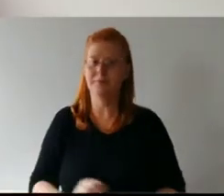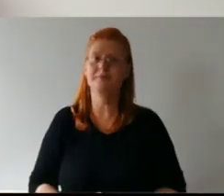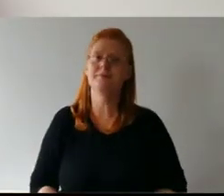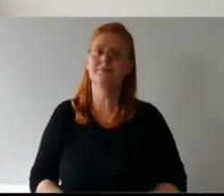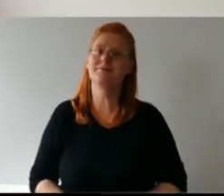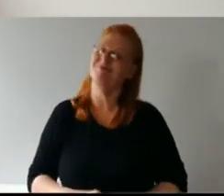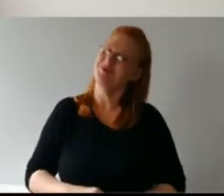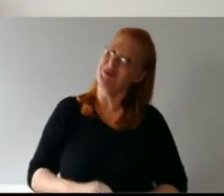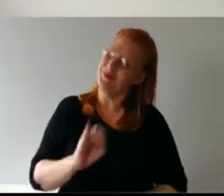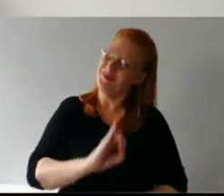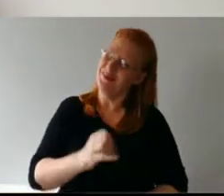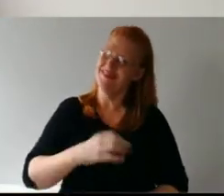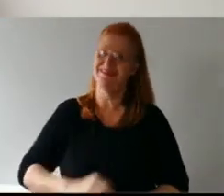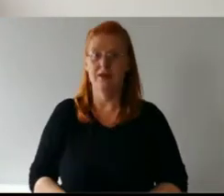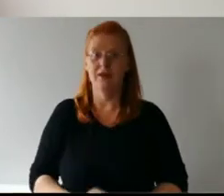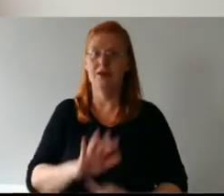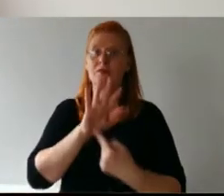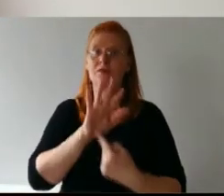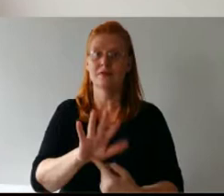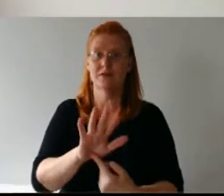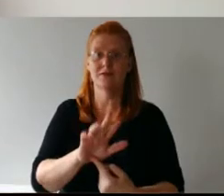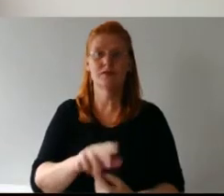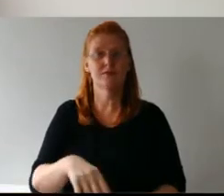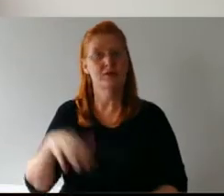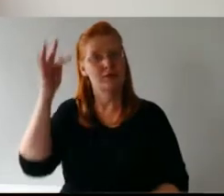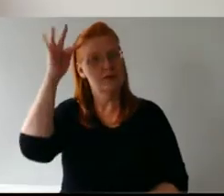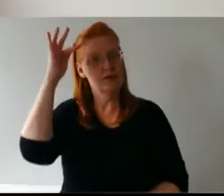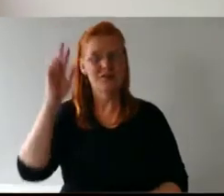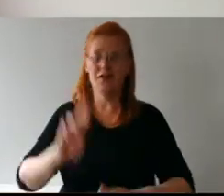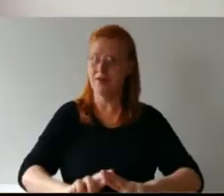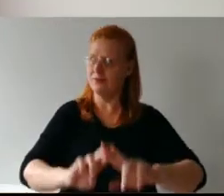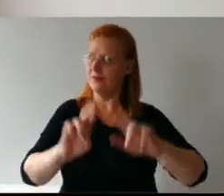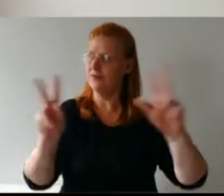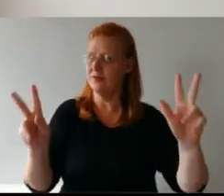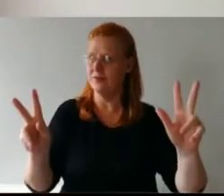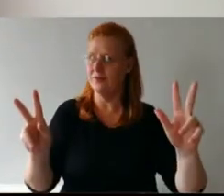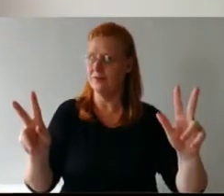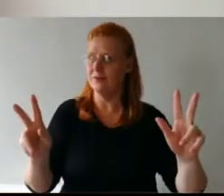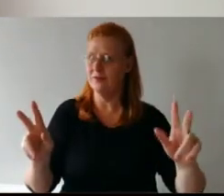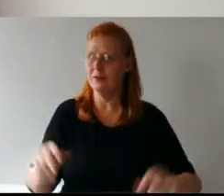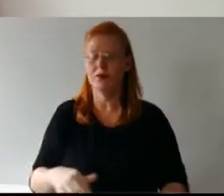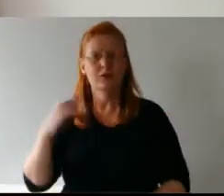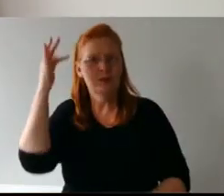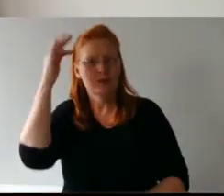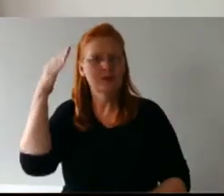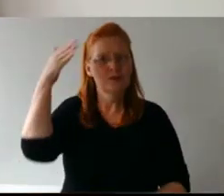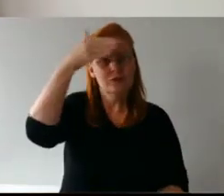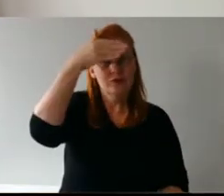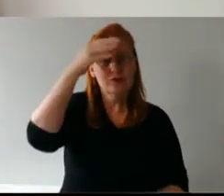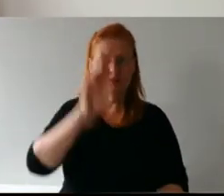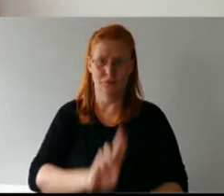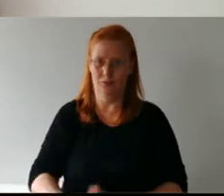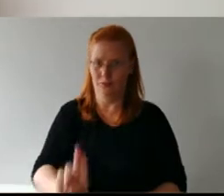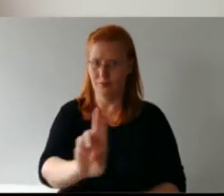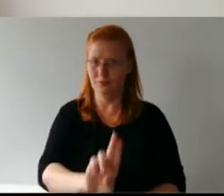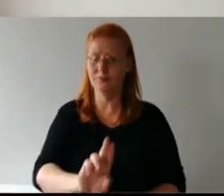nome é Maria Eduarda, e eu vou falar da filosofia diferencial que o pensador Gilles